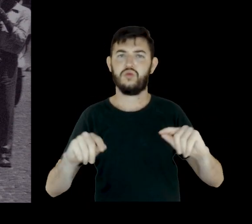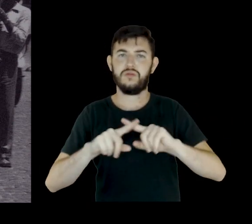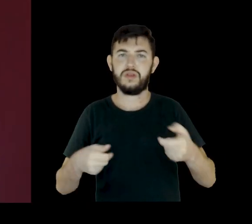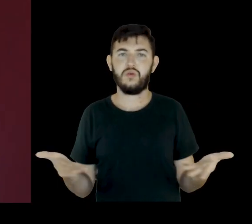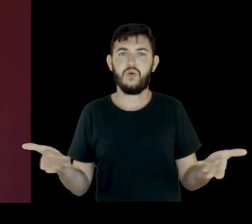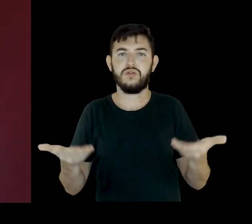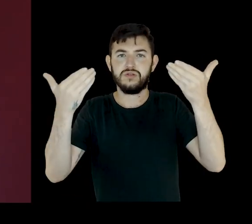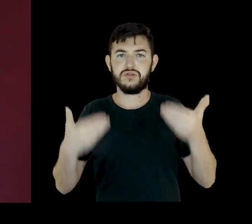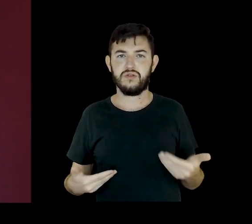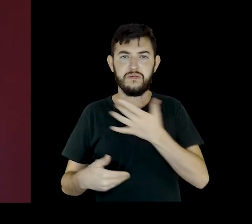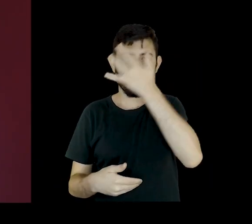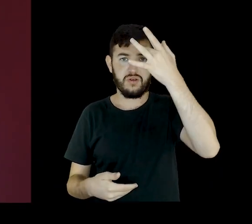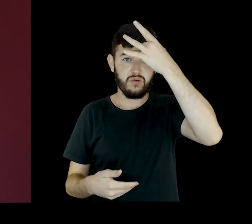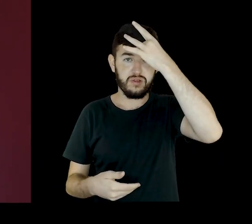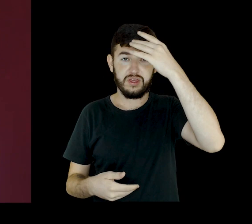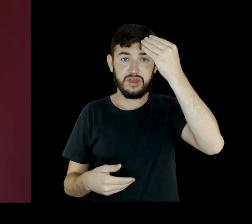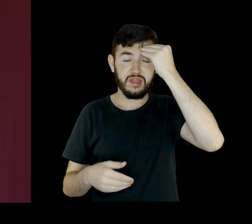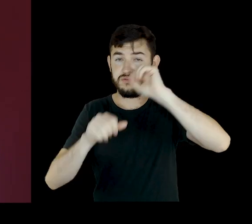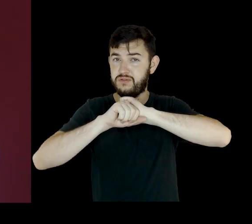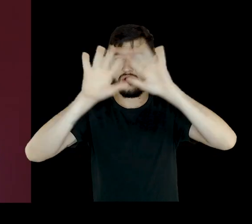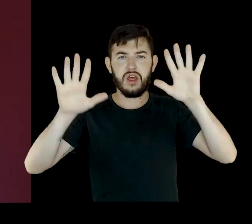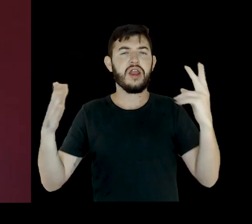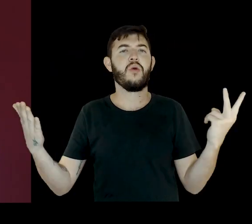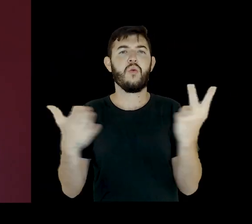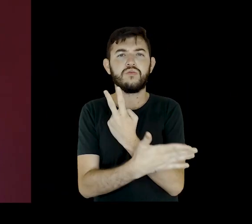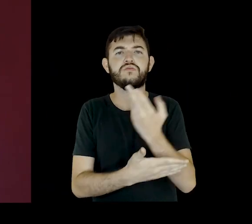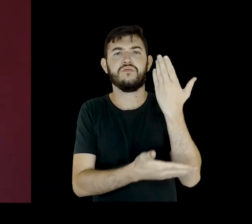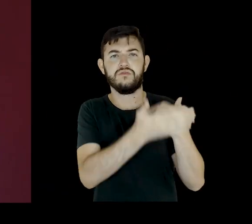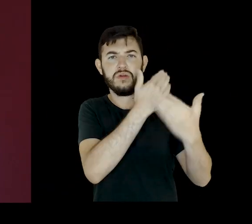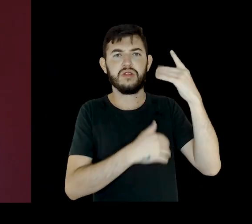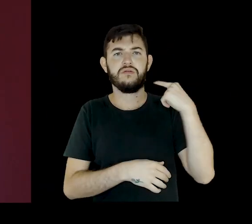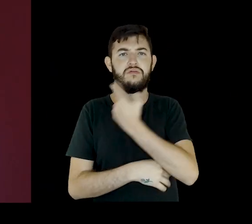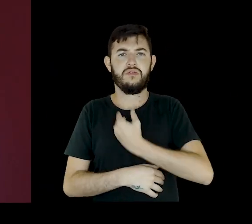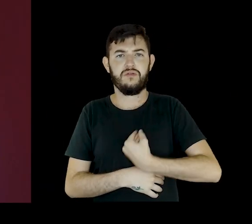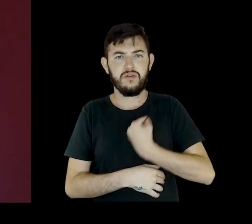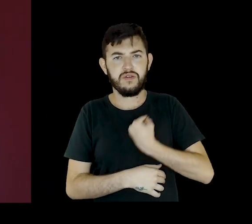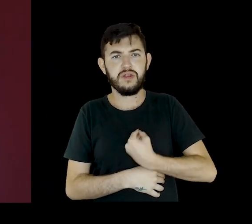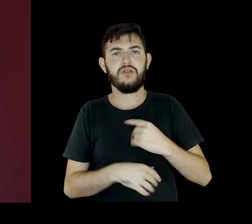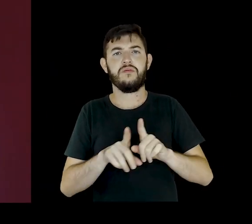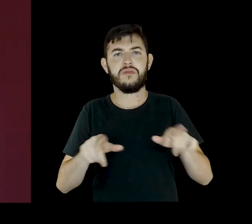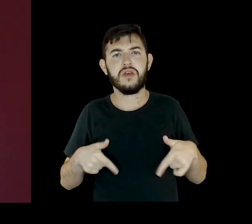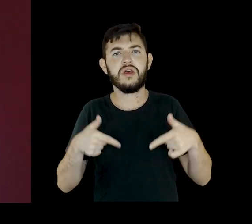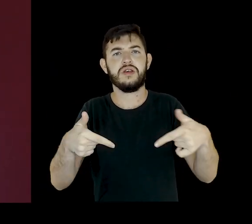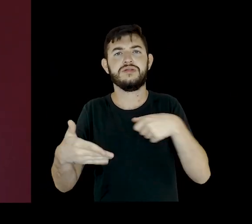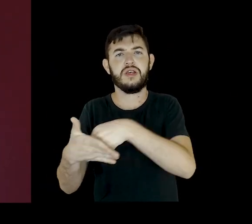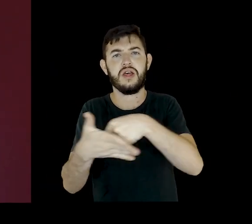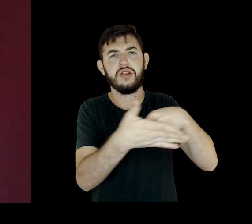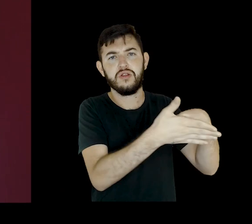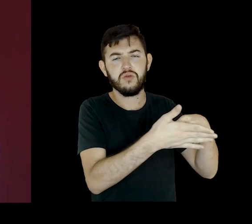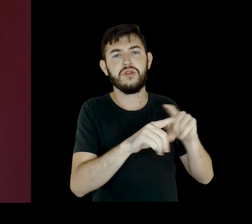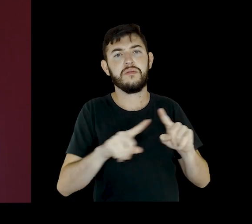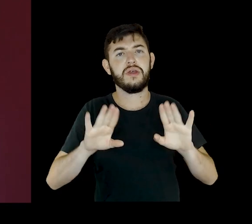que hoje eu sou uma pessoa consciente de tudo que foi, né, de tudo que representou essa luta,